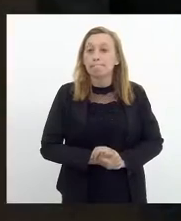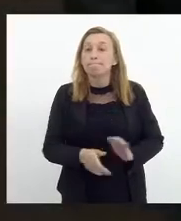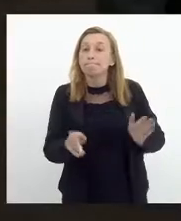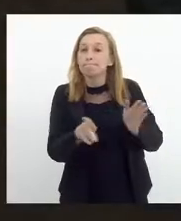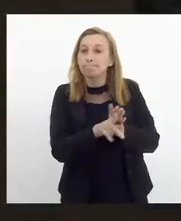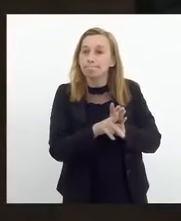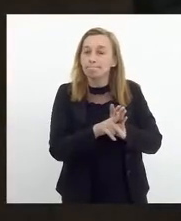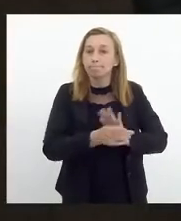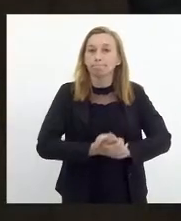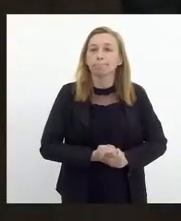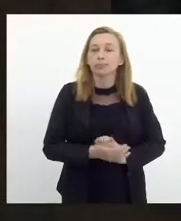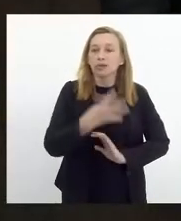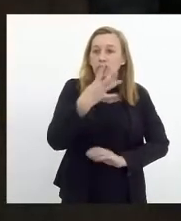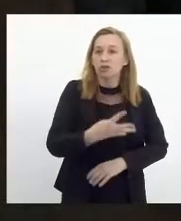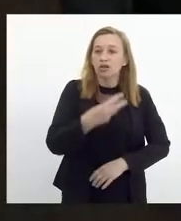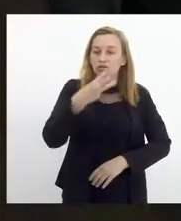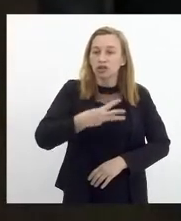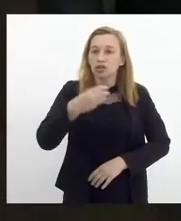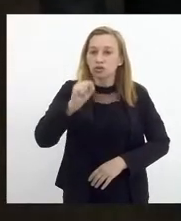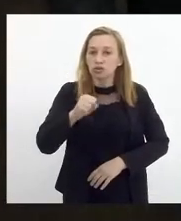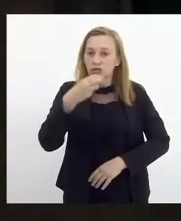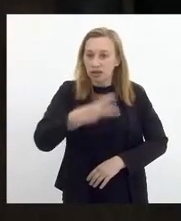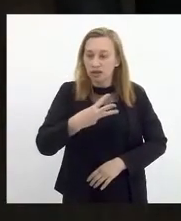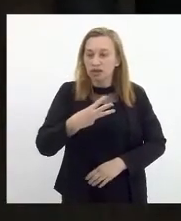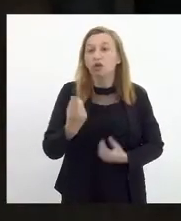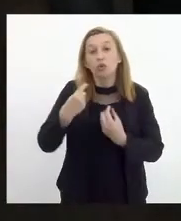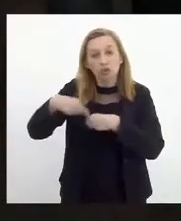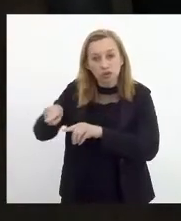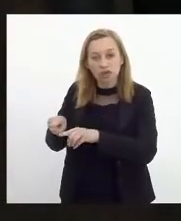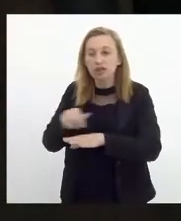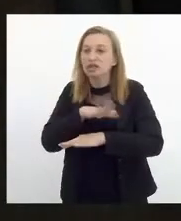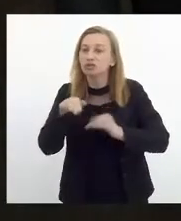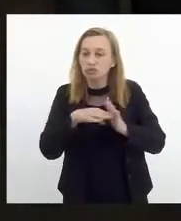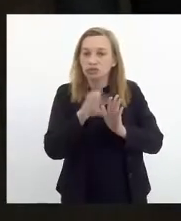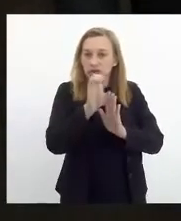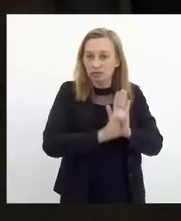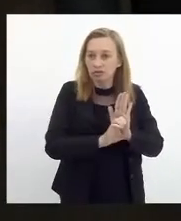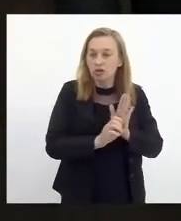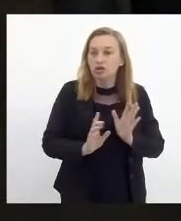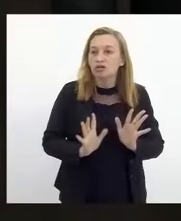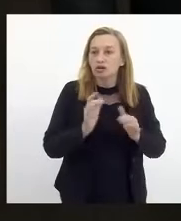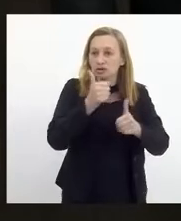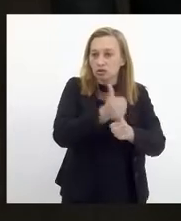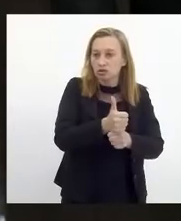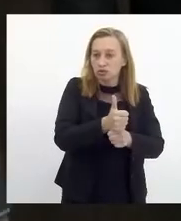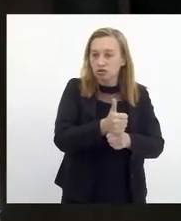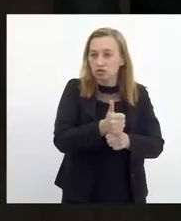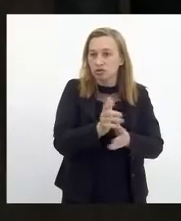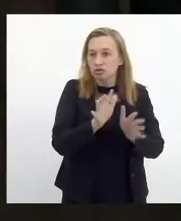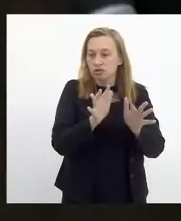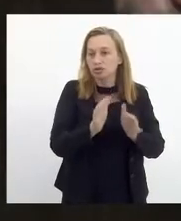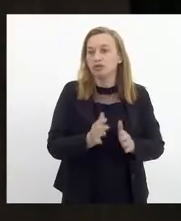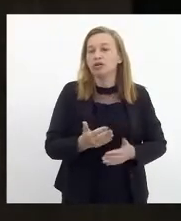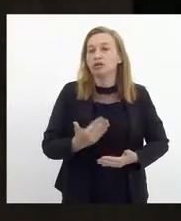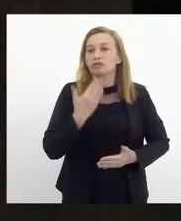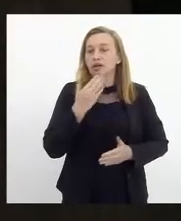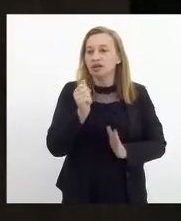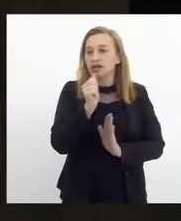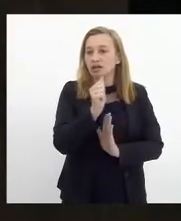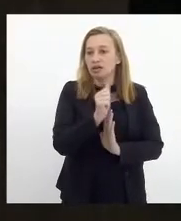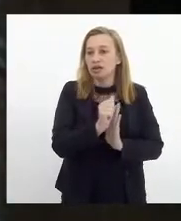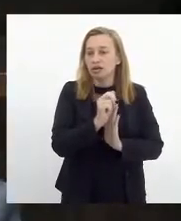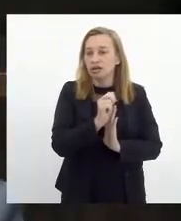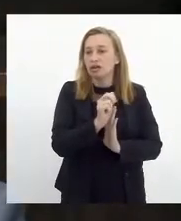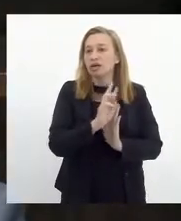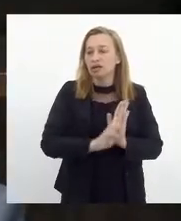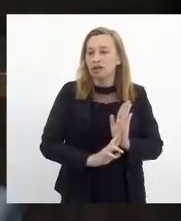projeto 4383. Isso. Contrário a todas as emendas. Concluído por substitutivo, pedindo forma final de redação.